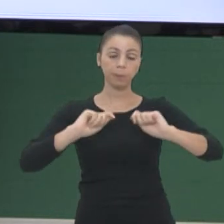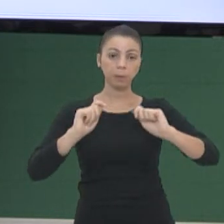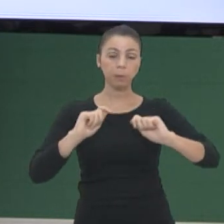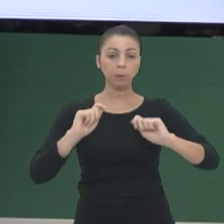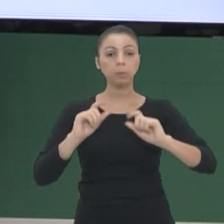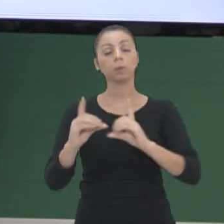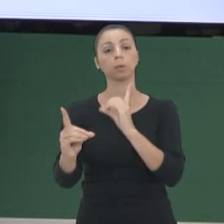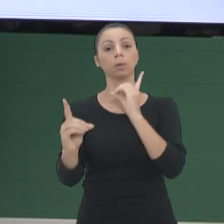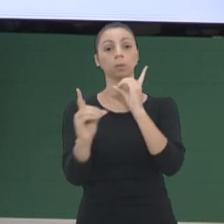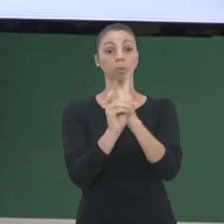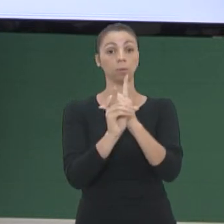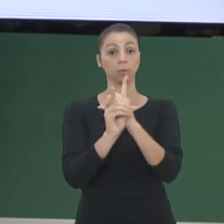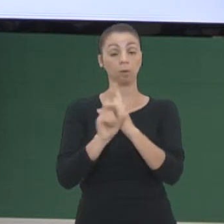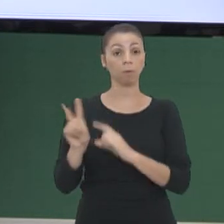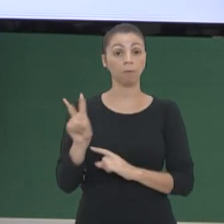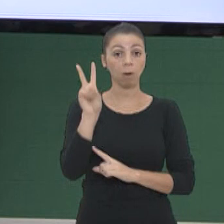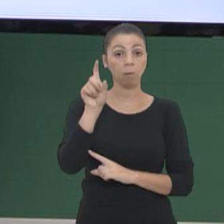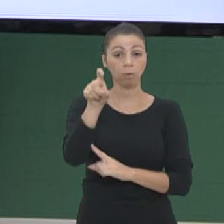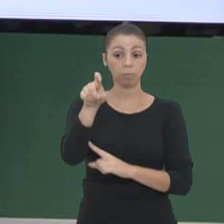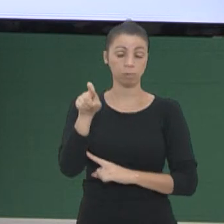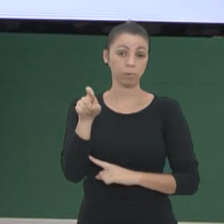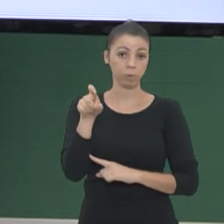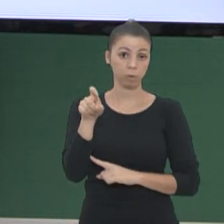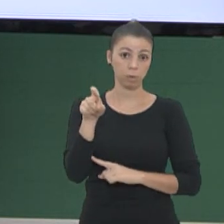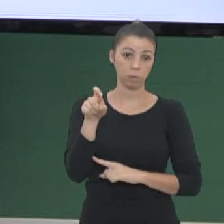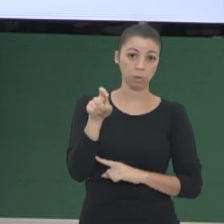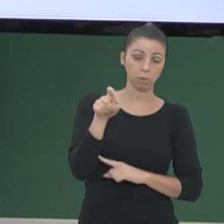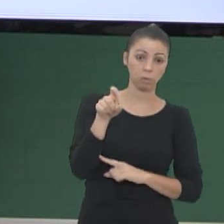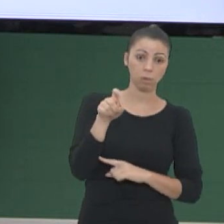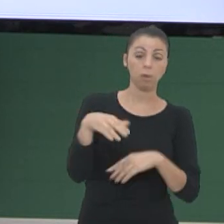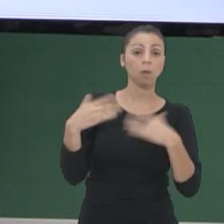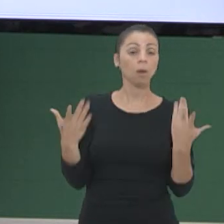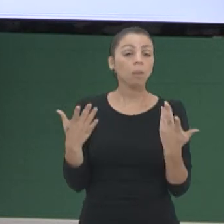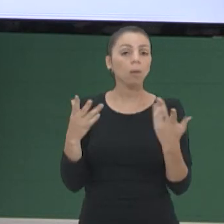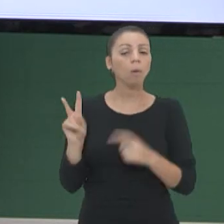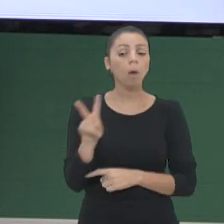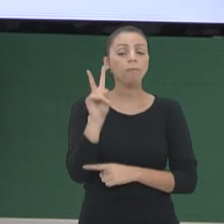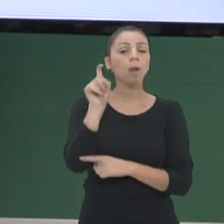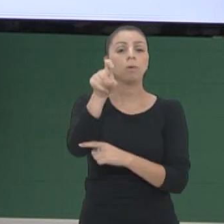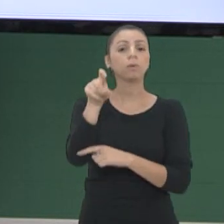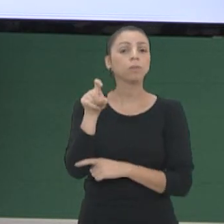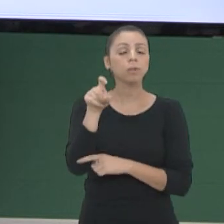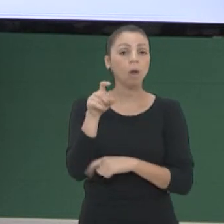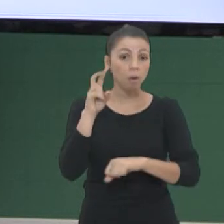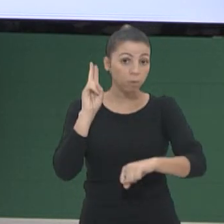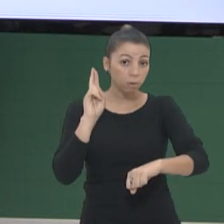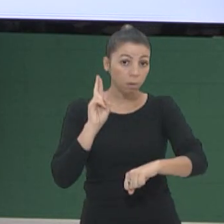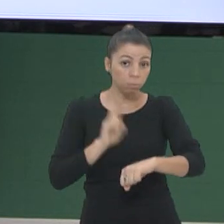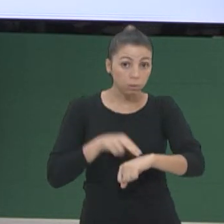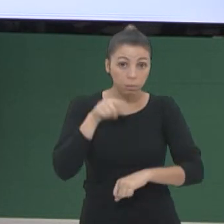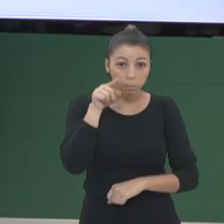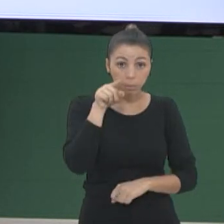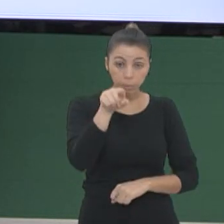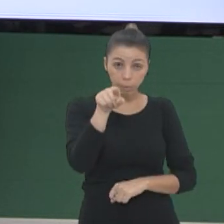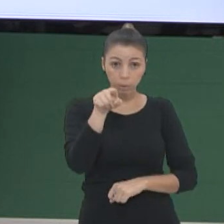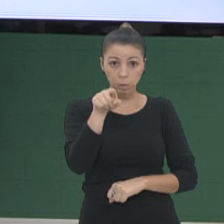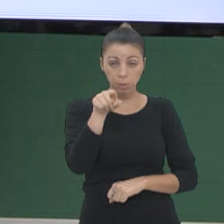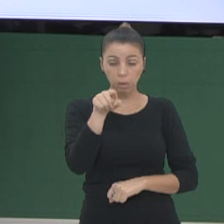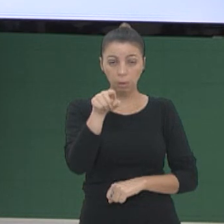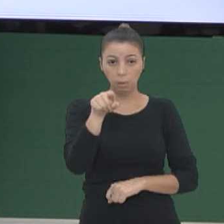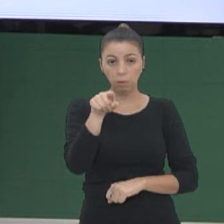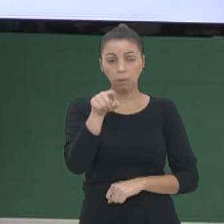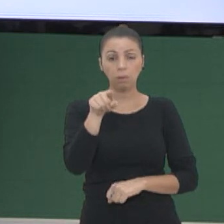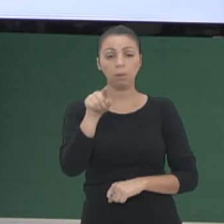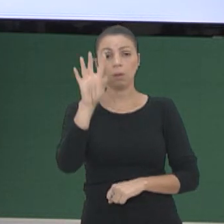valor do x. Então, qual é o valor de x? Eu vou dar um tempo para vocês reverem